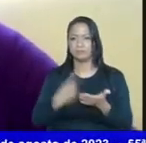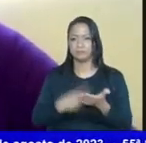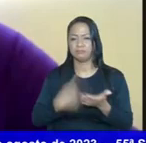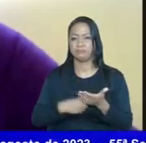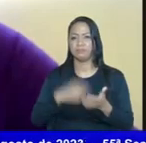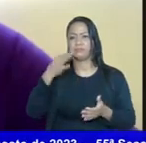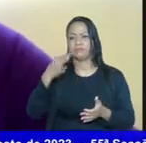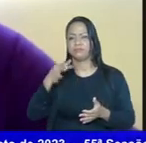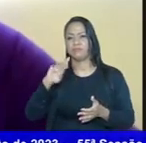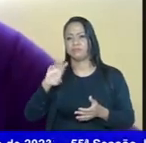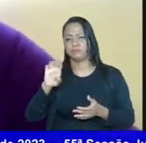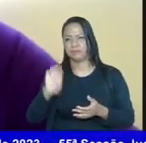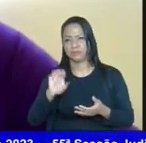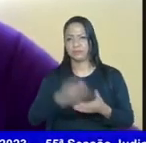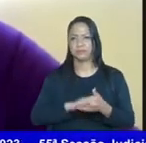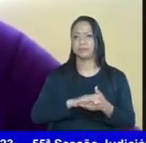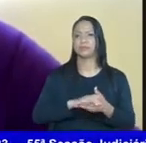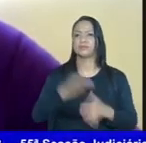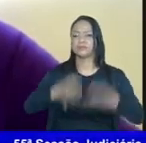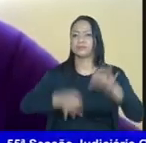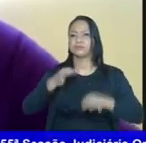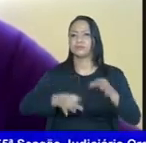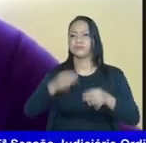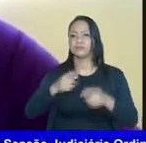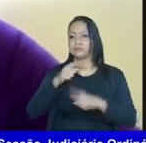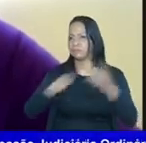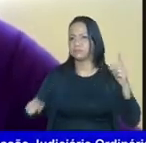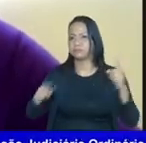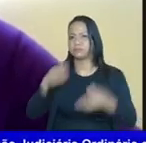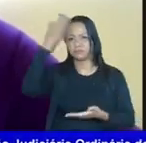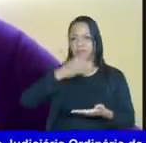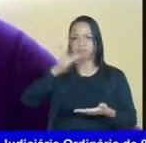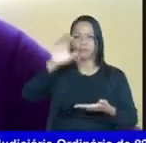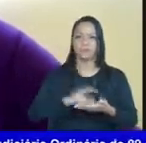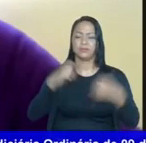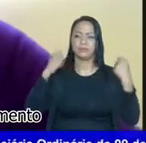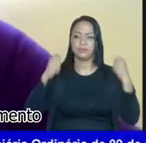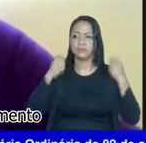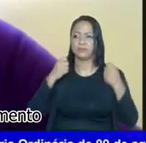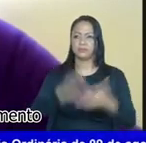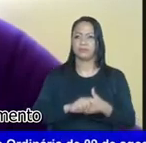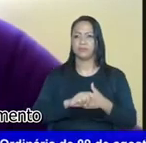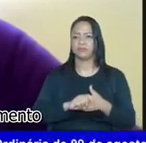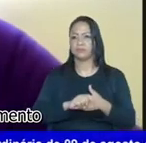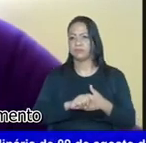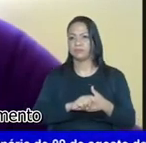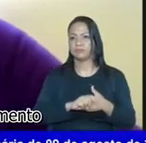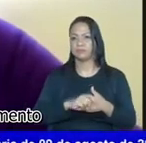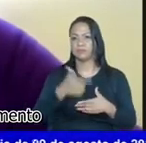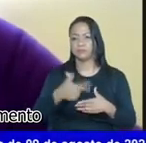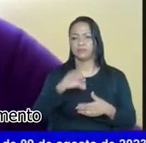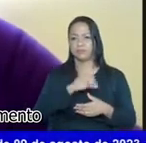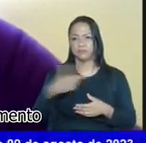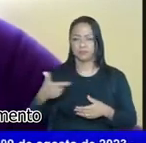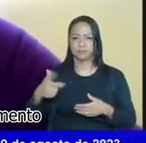número 7830, que julgou desaprovadas as contas de campanha relativas aos pleitos de